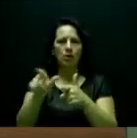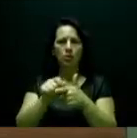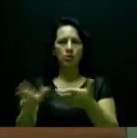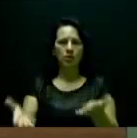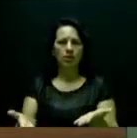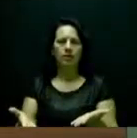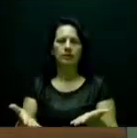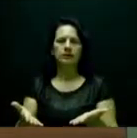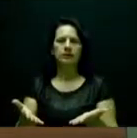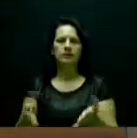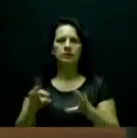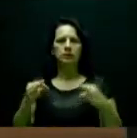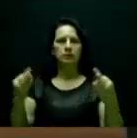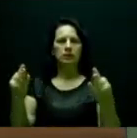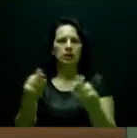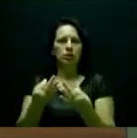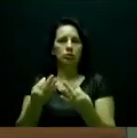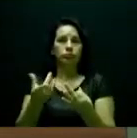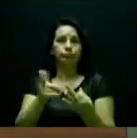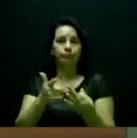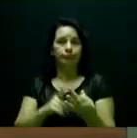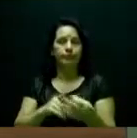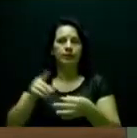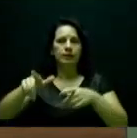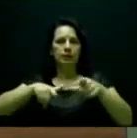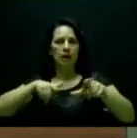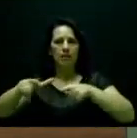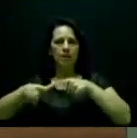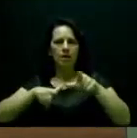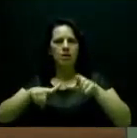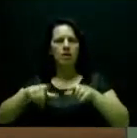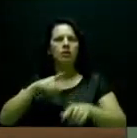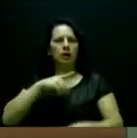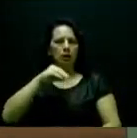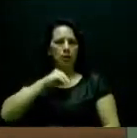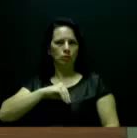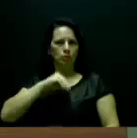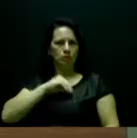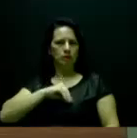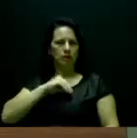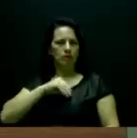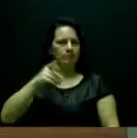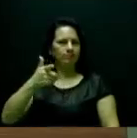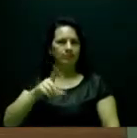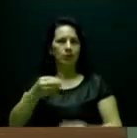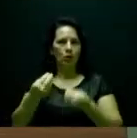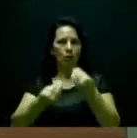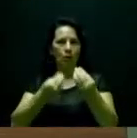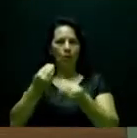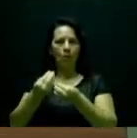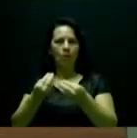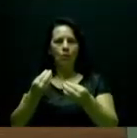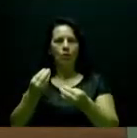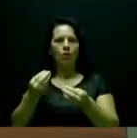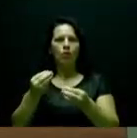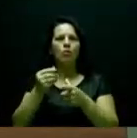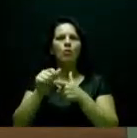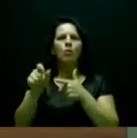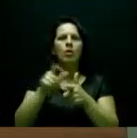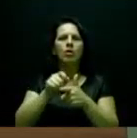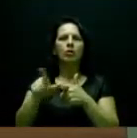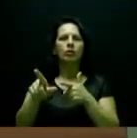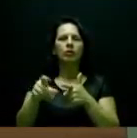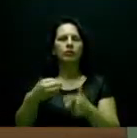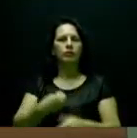400,00. Se as famílias não estiverem trabalhando, ganhando um salário em condição, não terão condição de alocar um local e viver